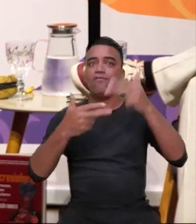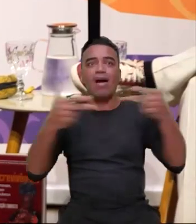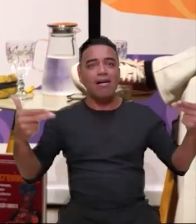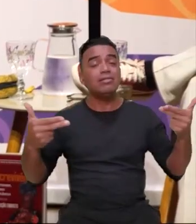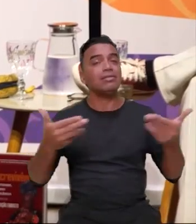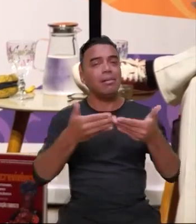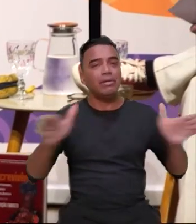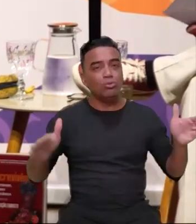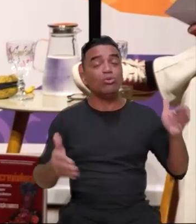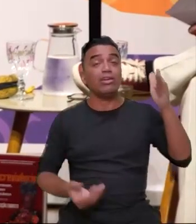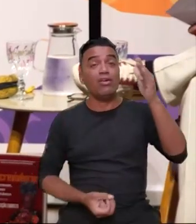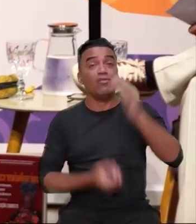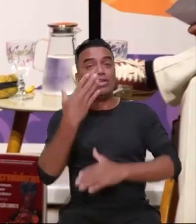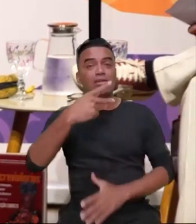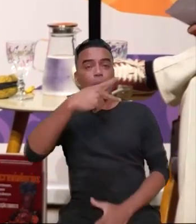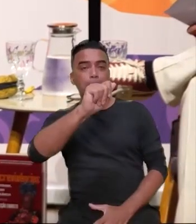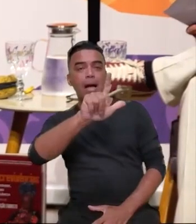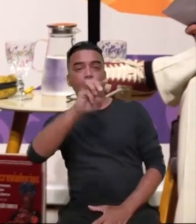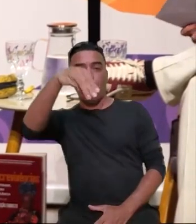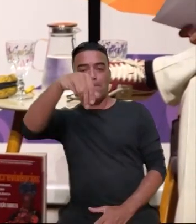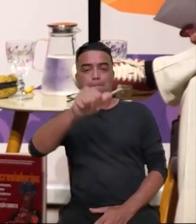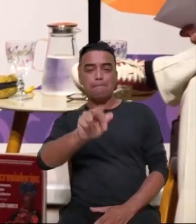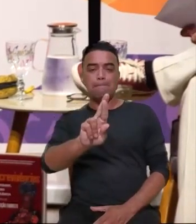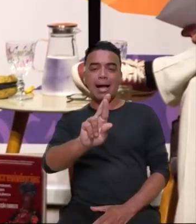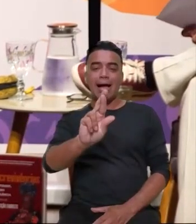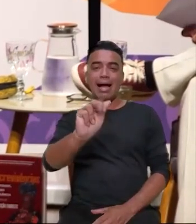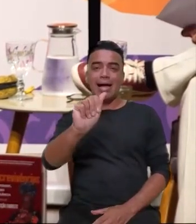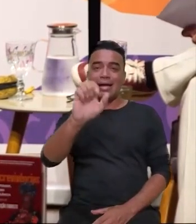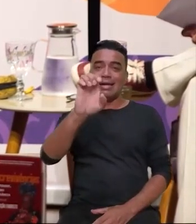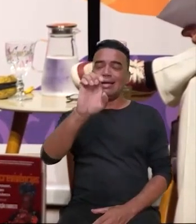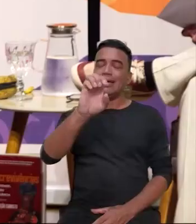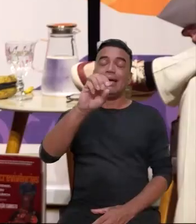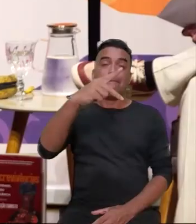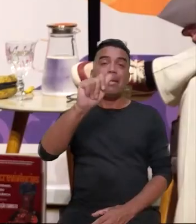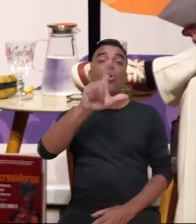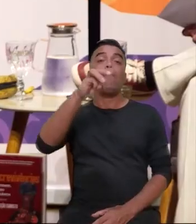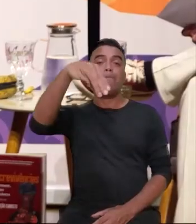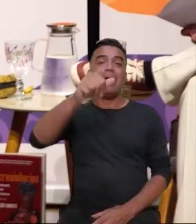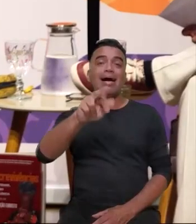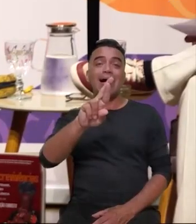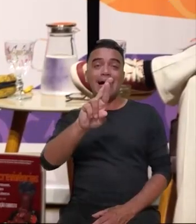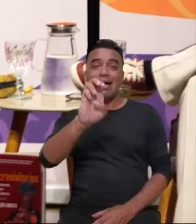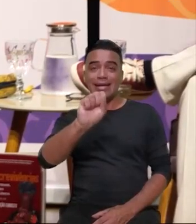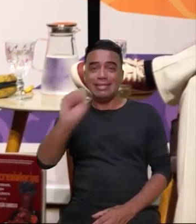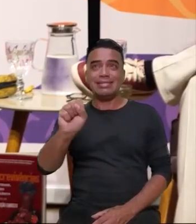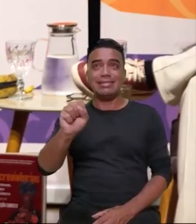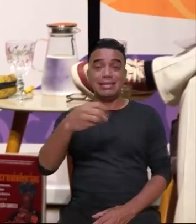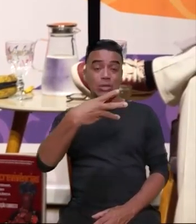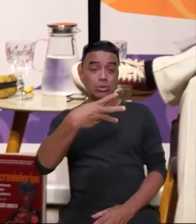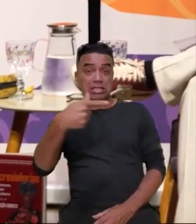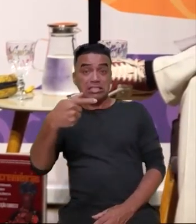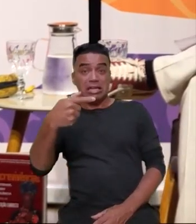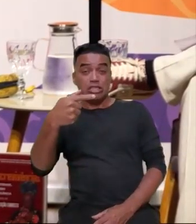a abertura na Fundação Palmares, que, depois, me parece, de 37 anos, consegue um